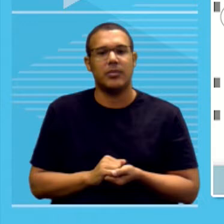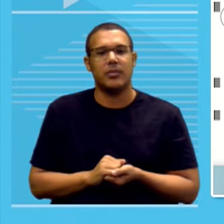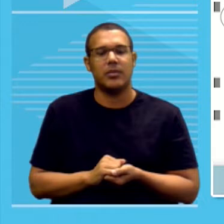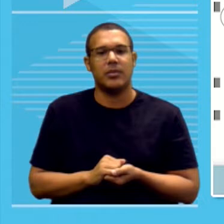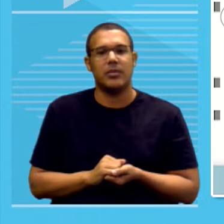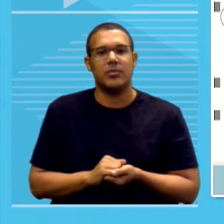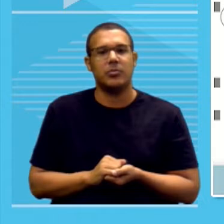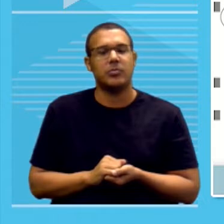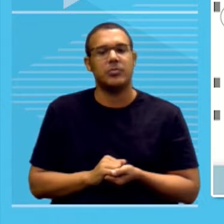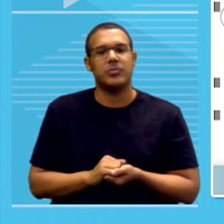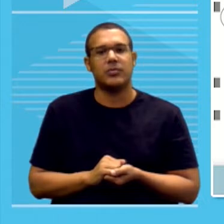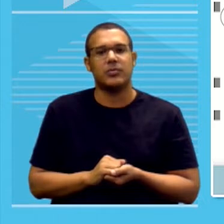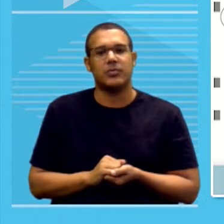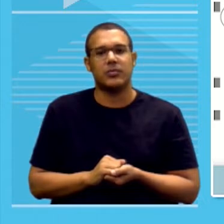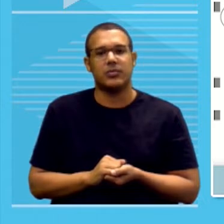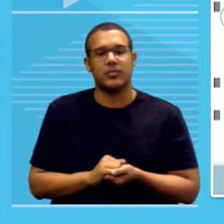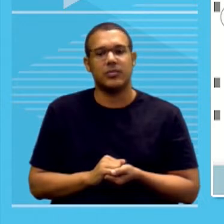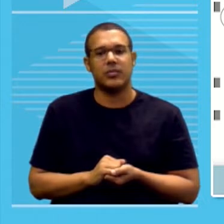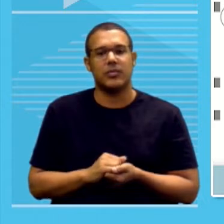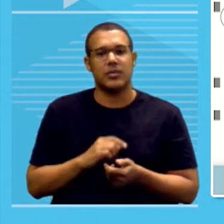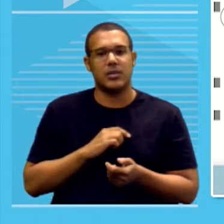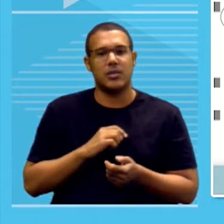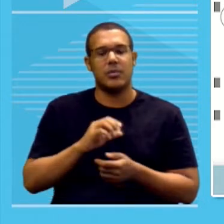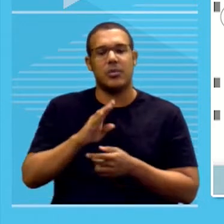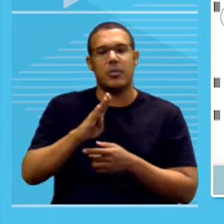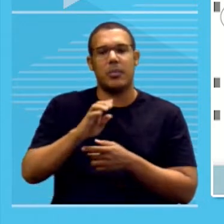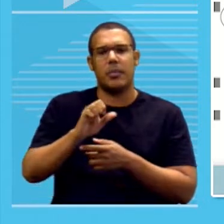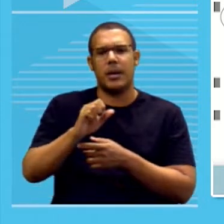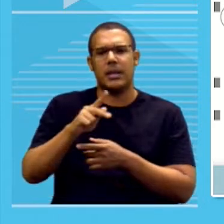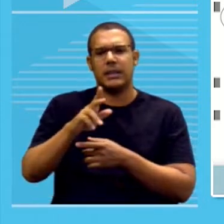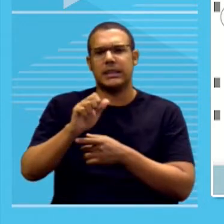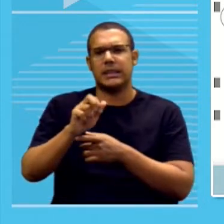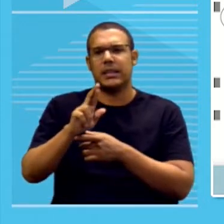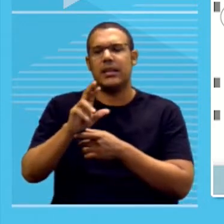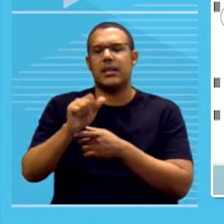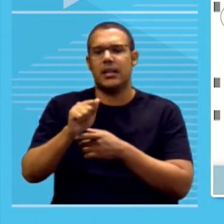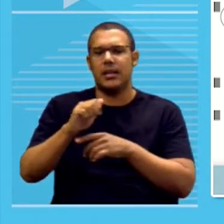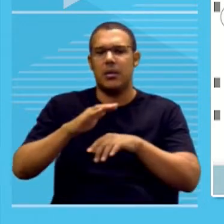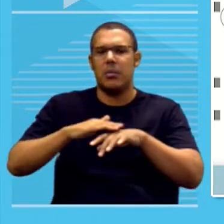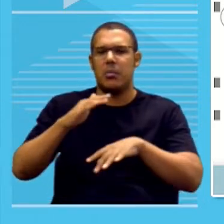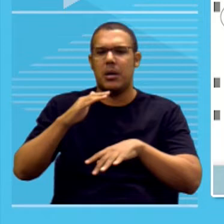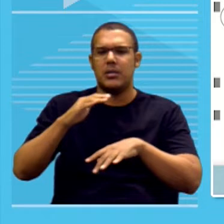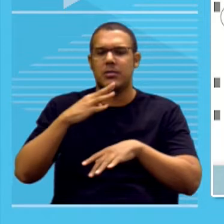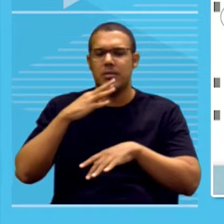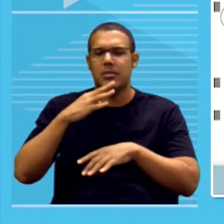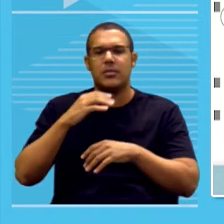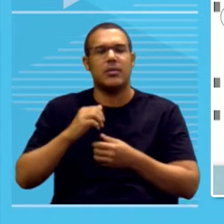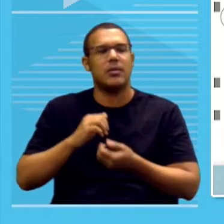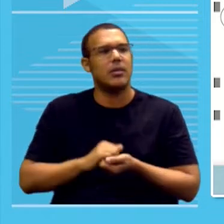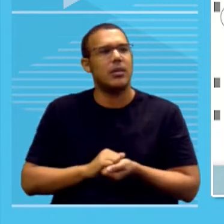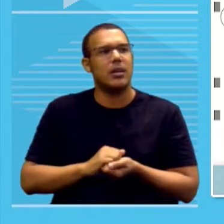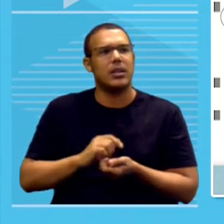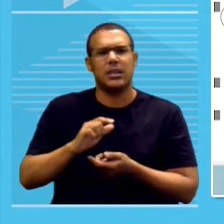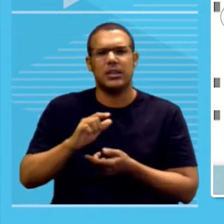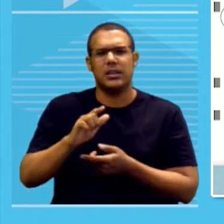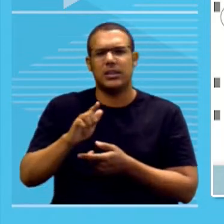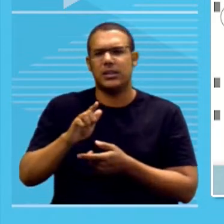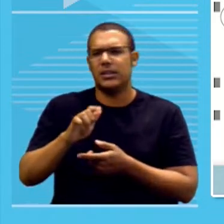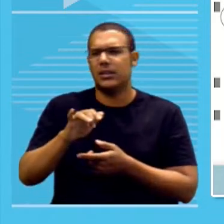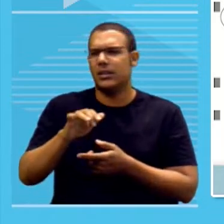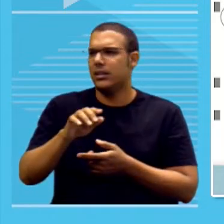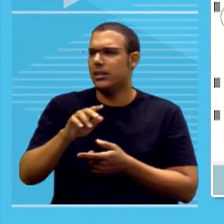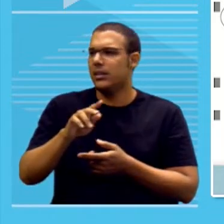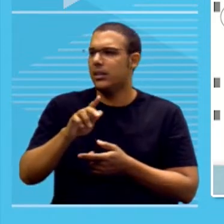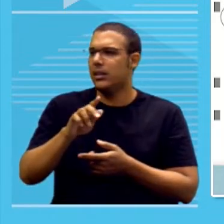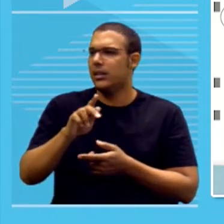completa Professor nós resolvemos ou pelo Bhaskara que é o mais conhecido mais famoso ou nós resolvemos por jirrá alguns